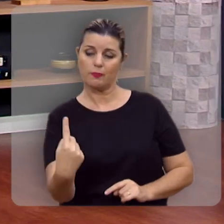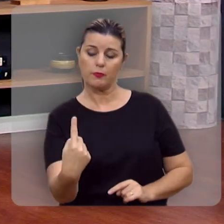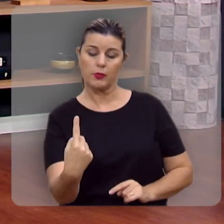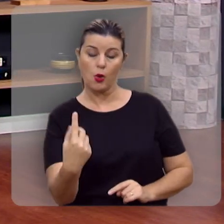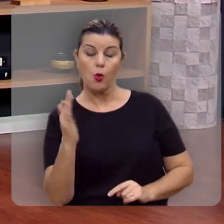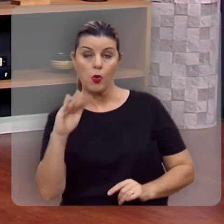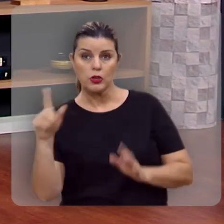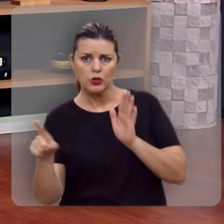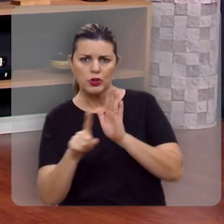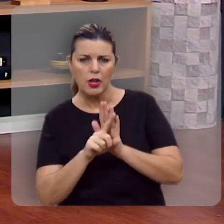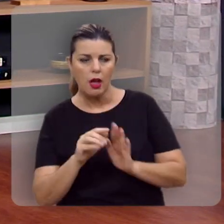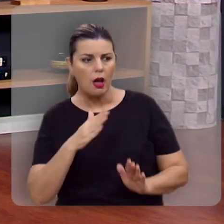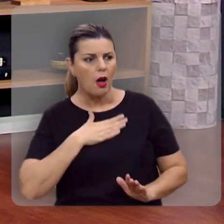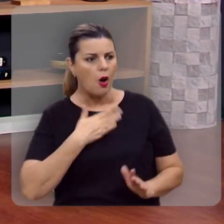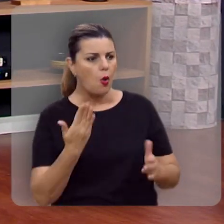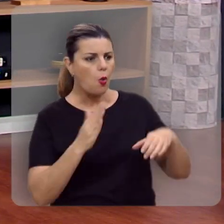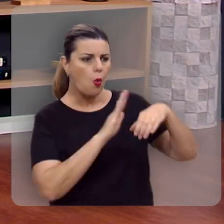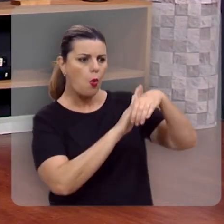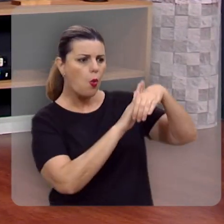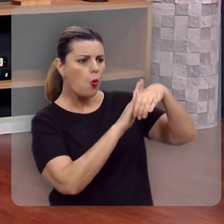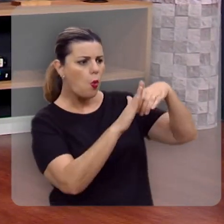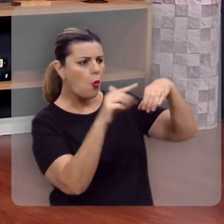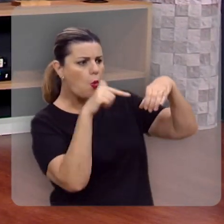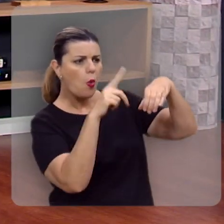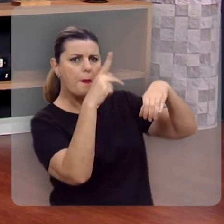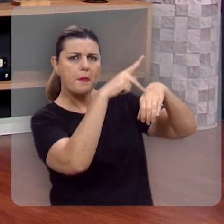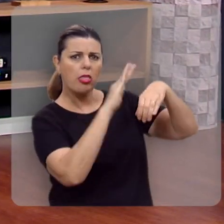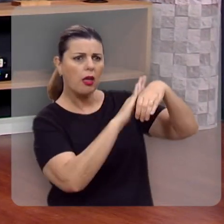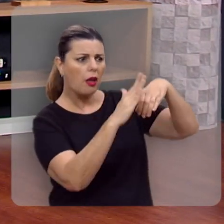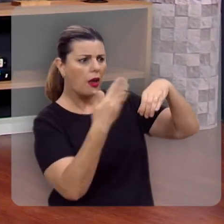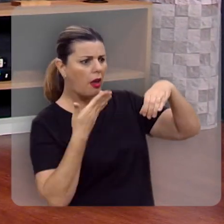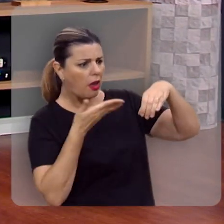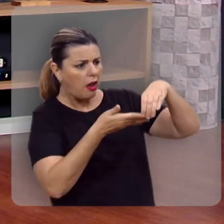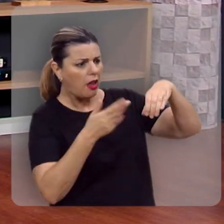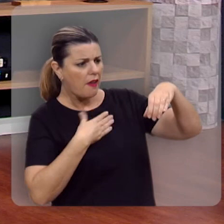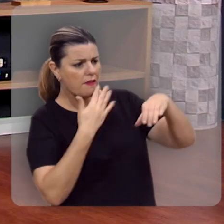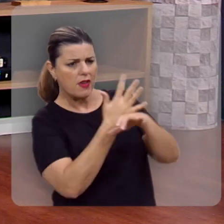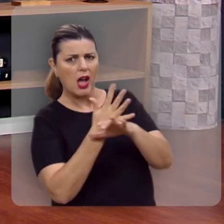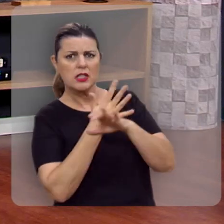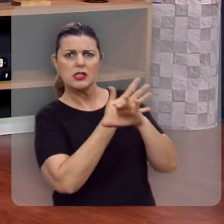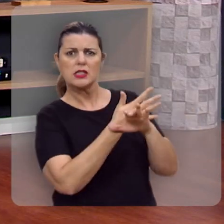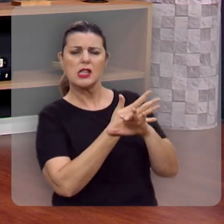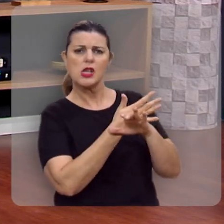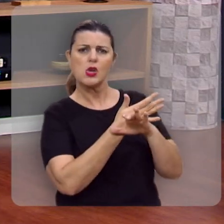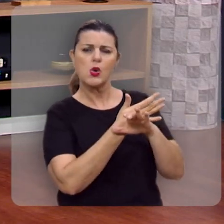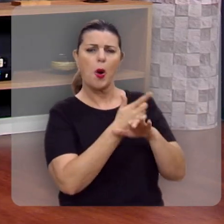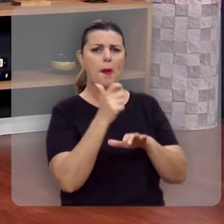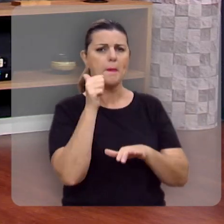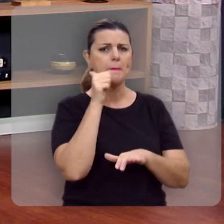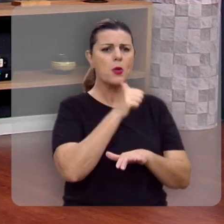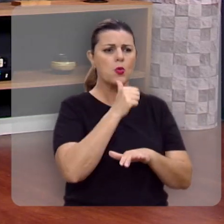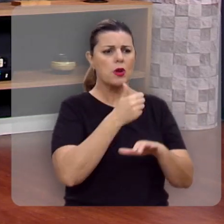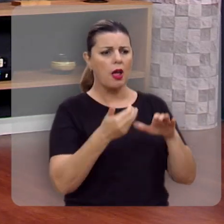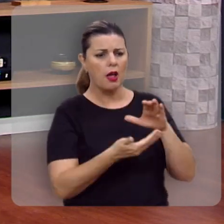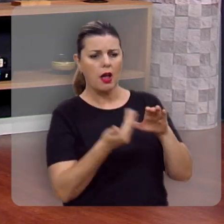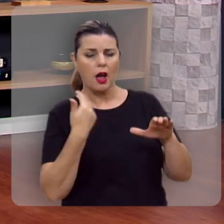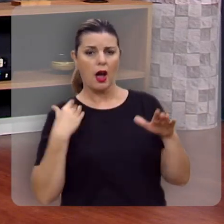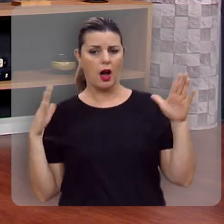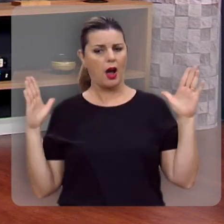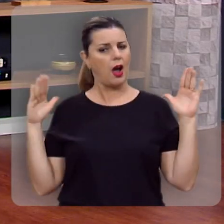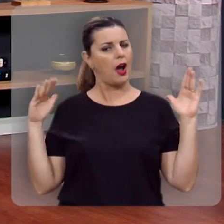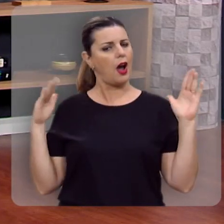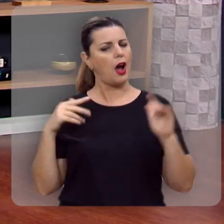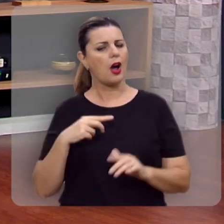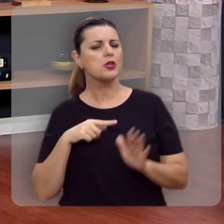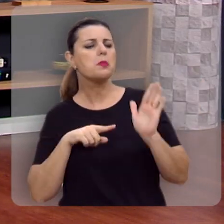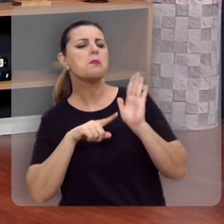está aberto. Elas entram, o túmulo está vazio. Elas saem, um anjo à porta do